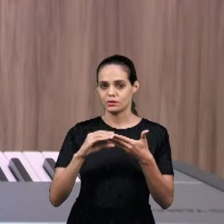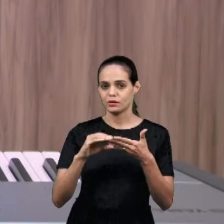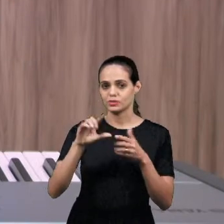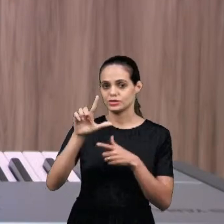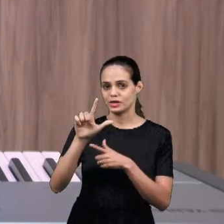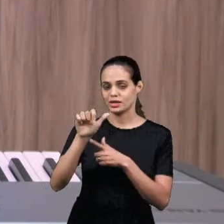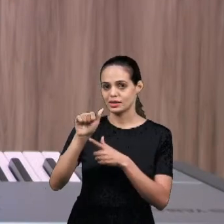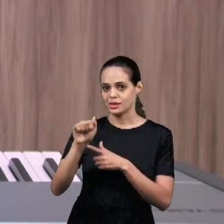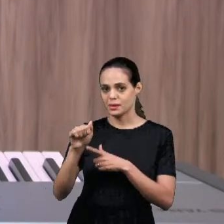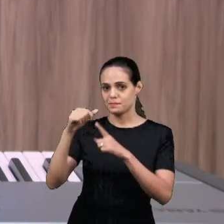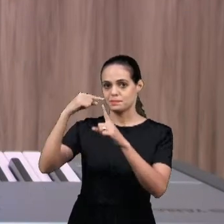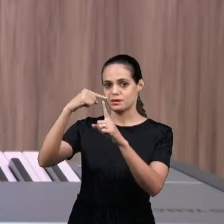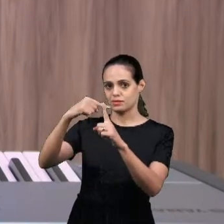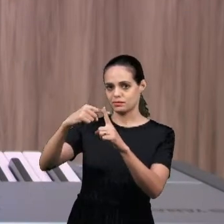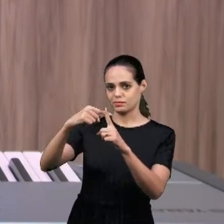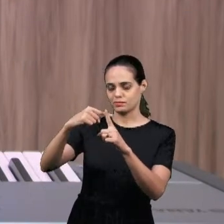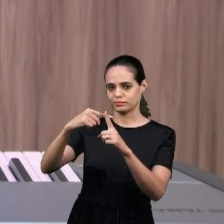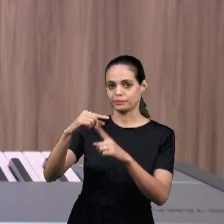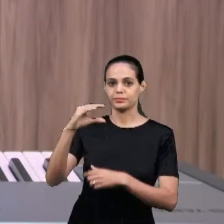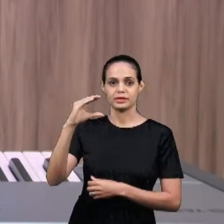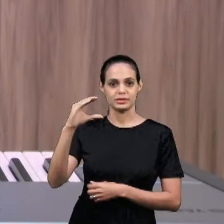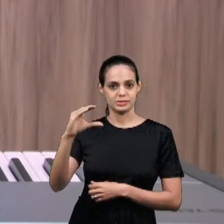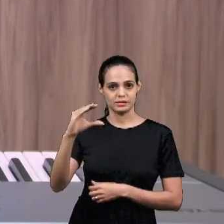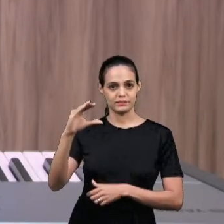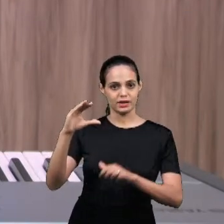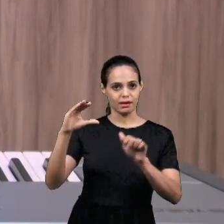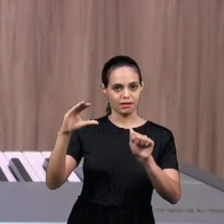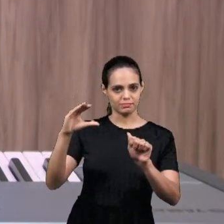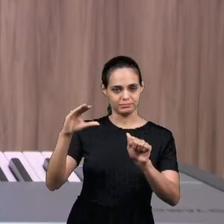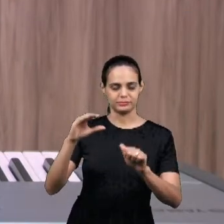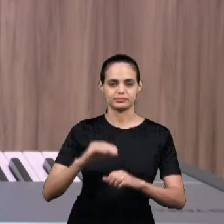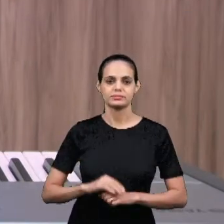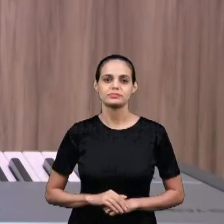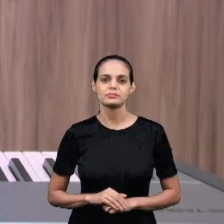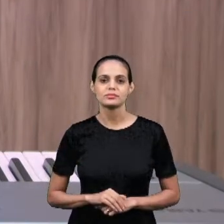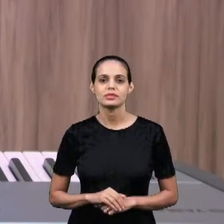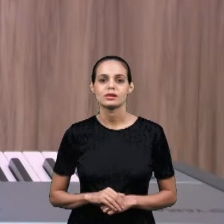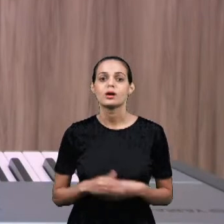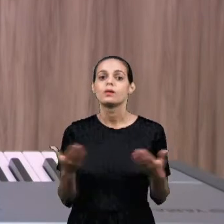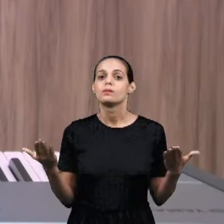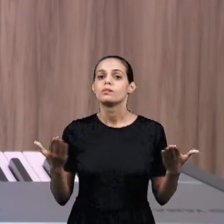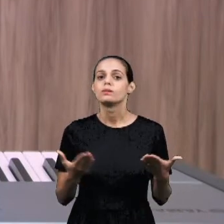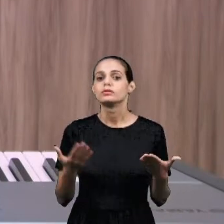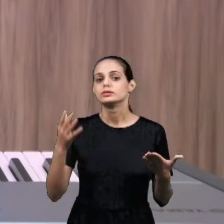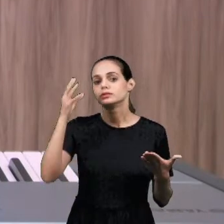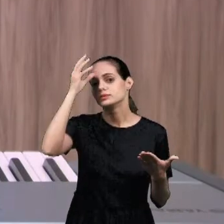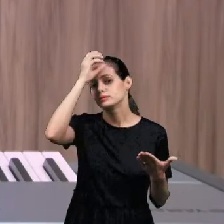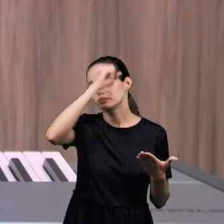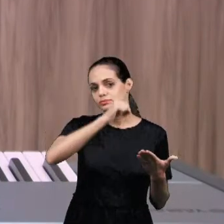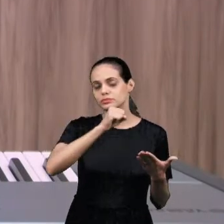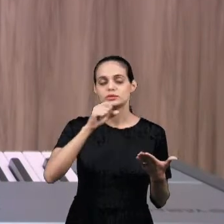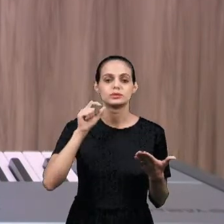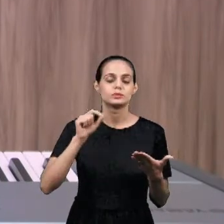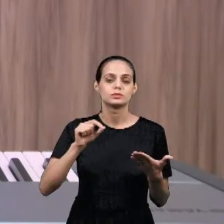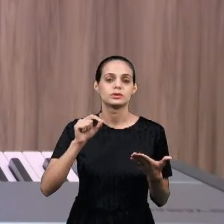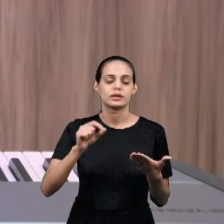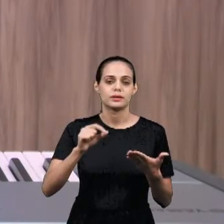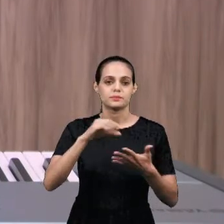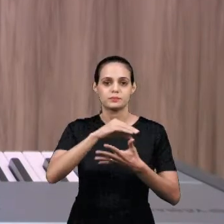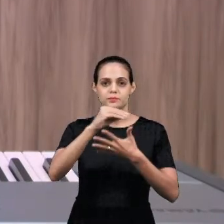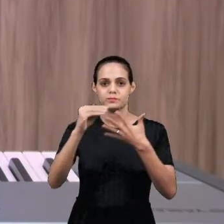maior, cifra A. Hoje nós vamos aprender o acorde de